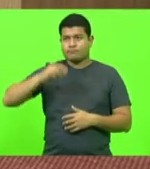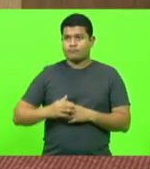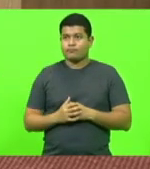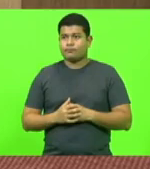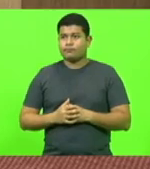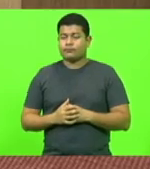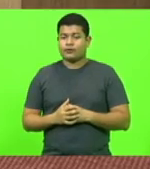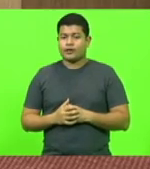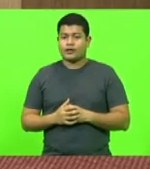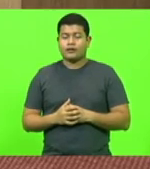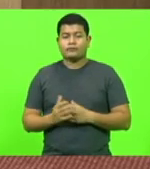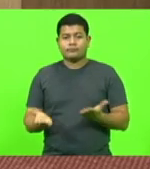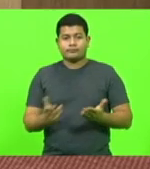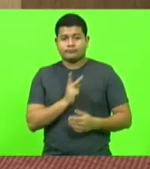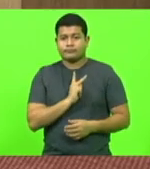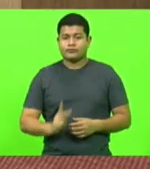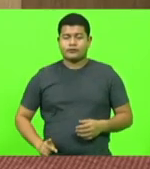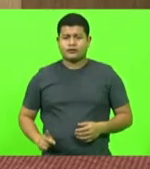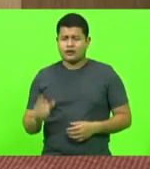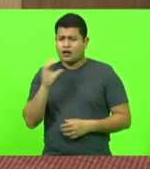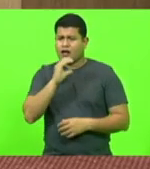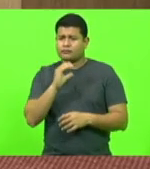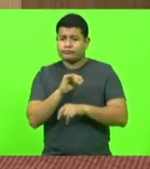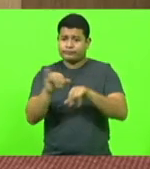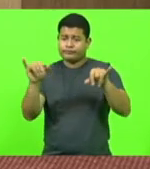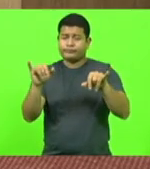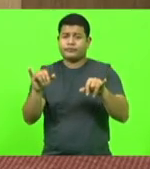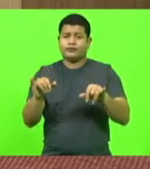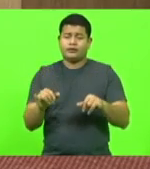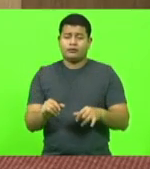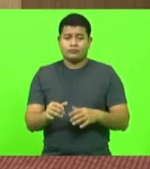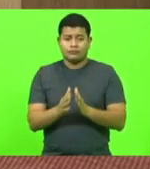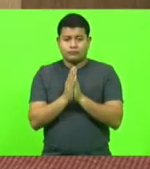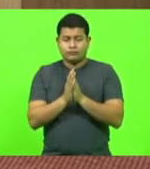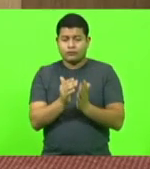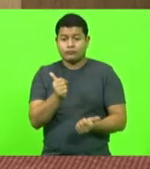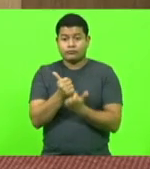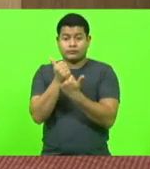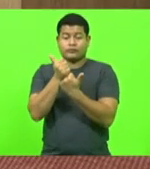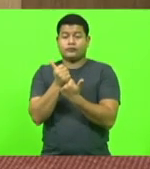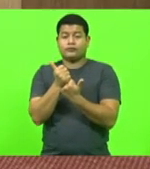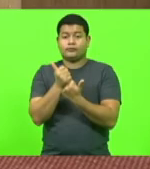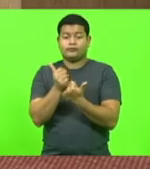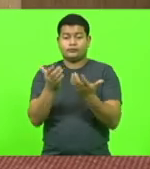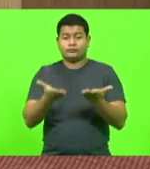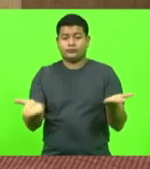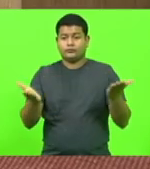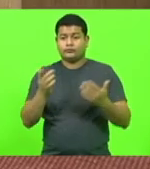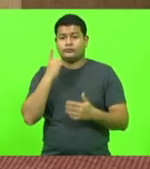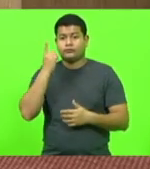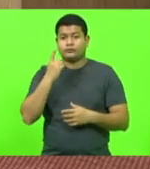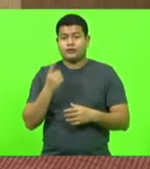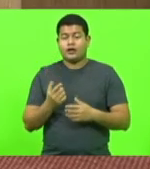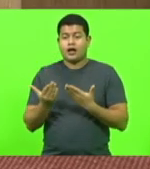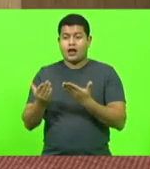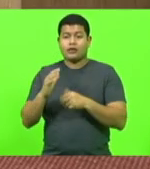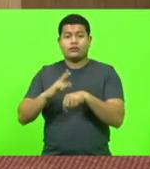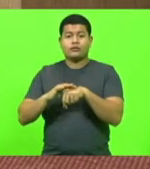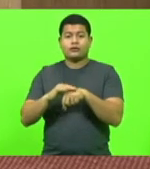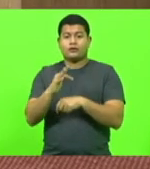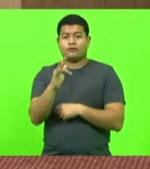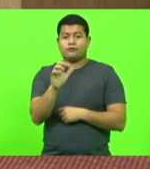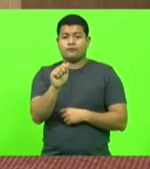Senhor presidente, de uma forma muito breve, quero pedir o apoio dos colegas deputados. A doença de Fabry,